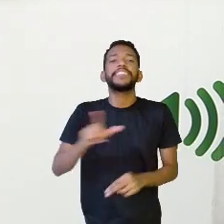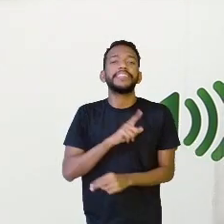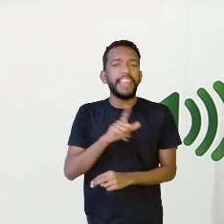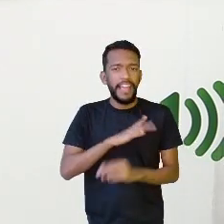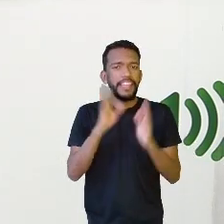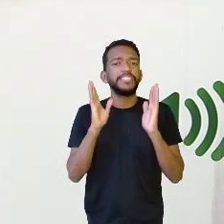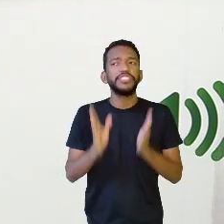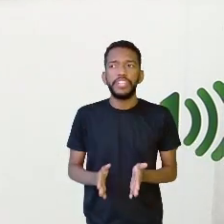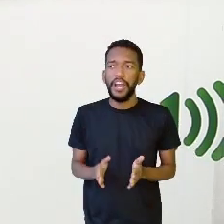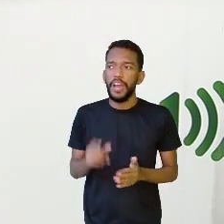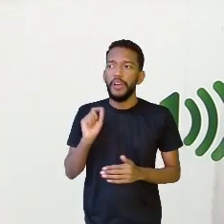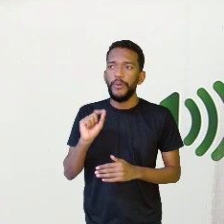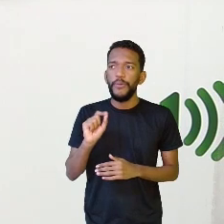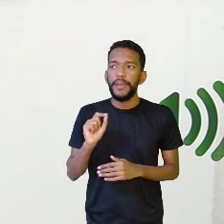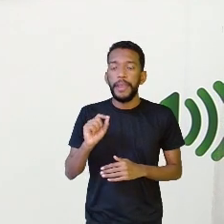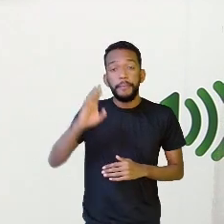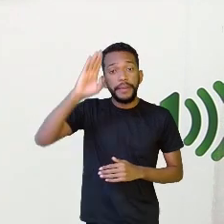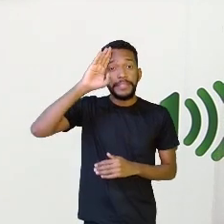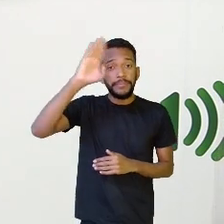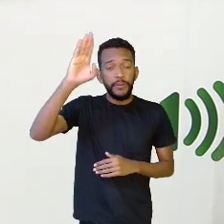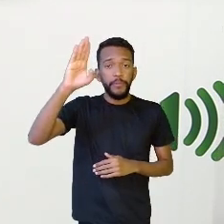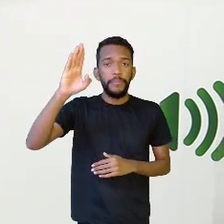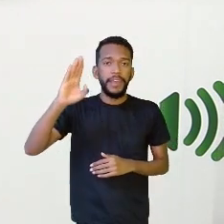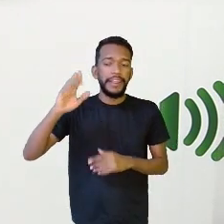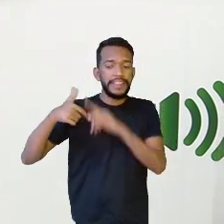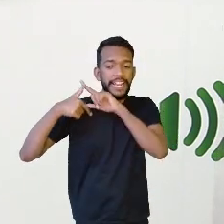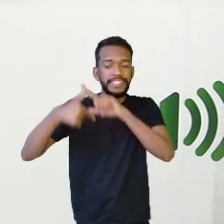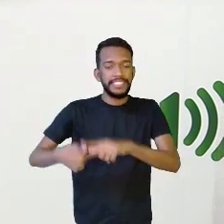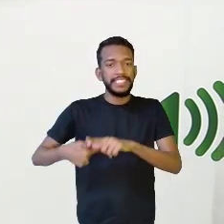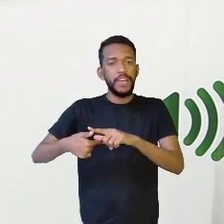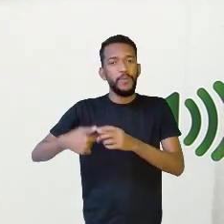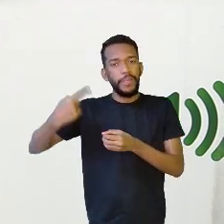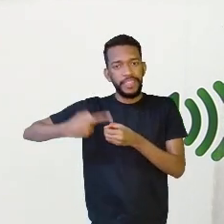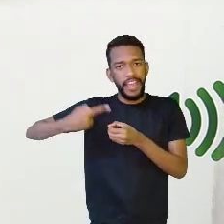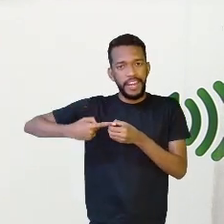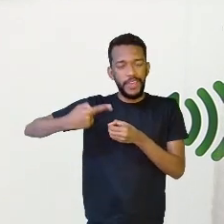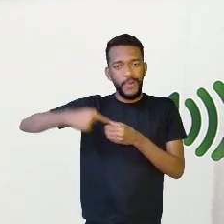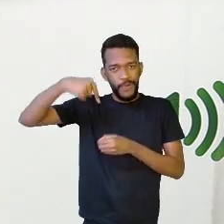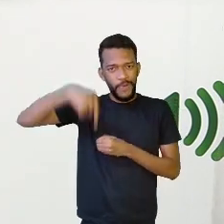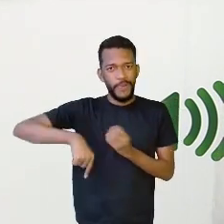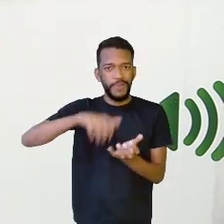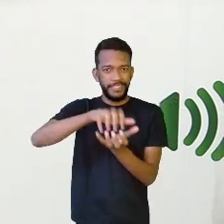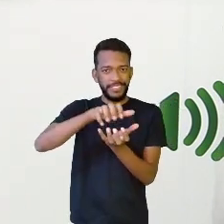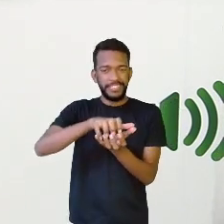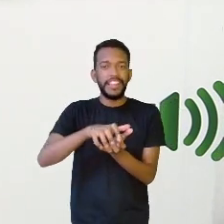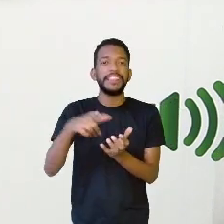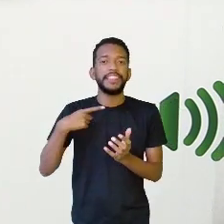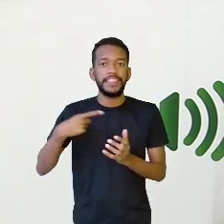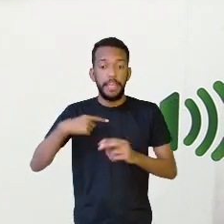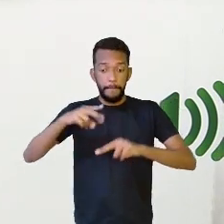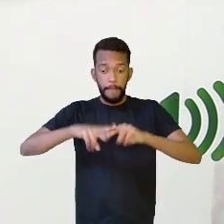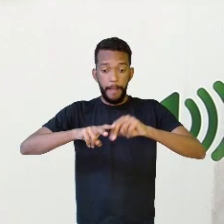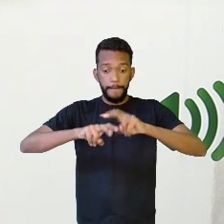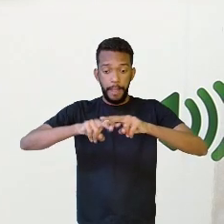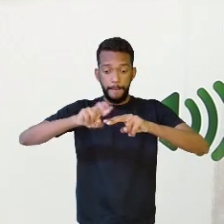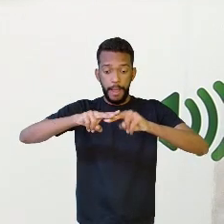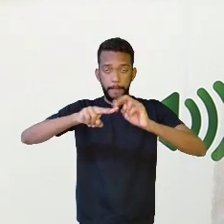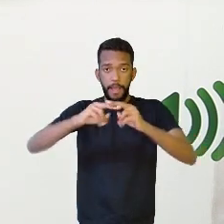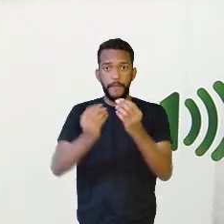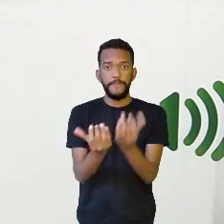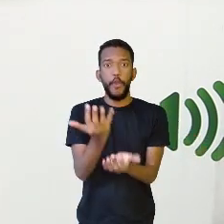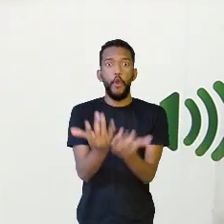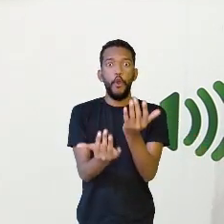ali, principalmente uma tradição do interior do nosso estado, nós temos as fogueiras. Pois é,